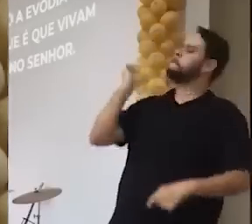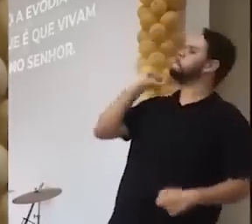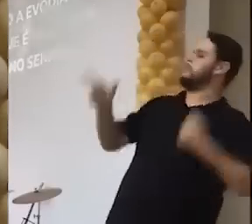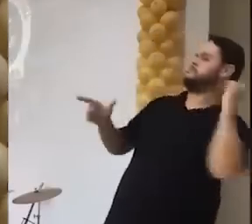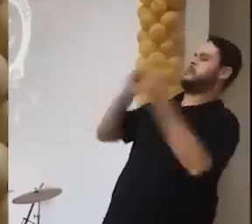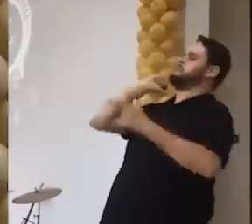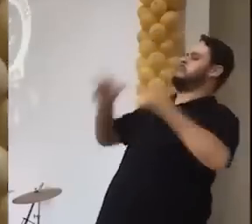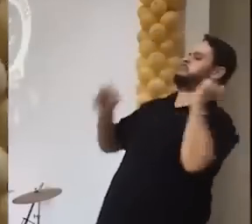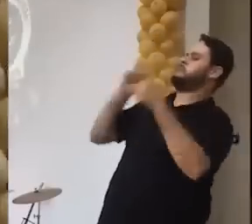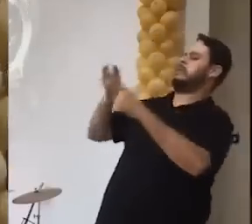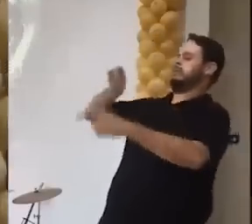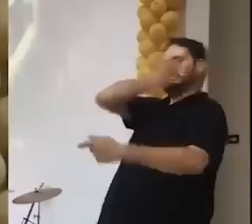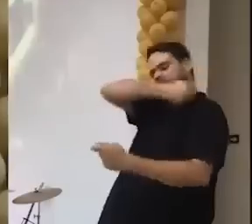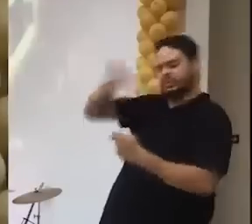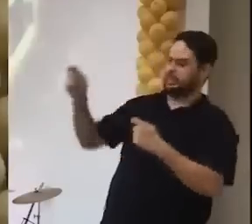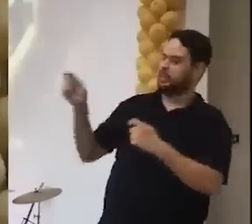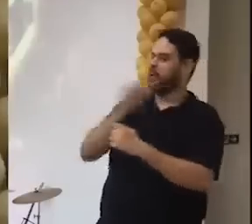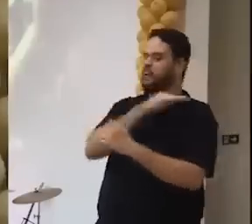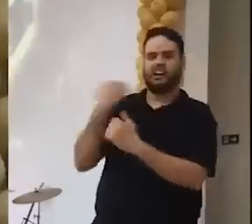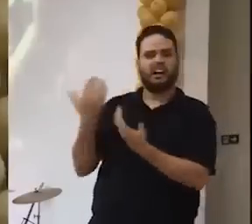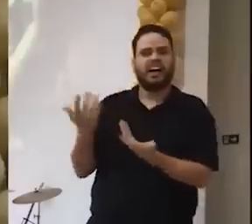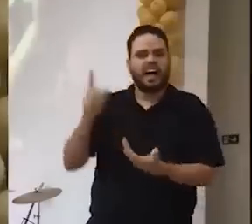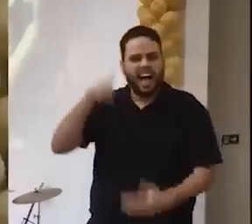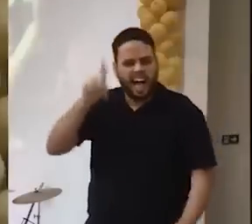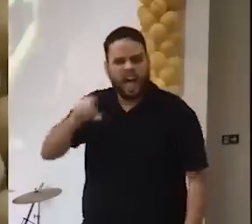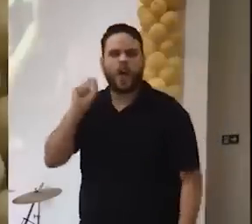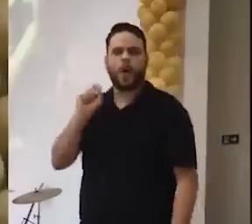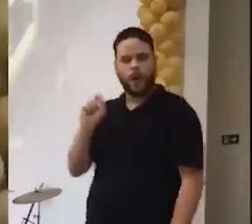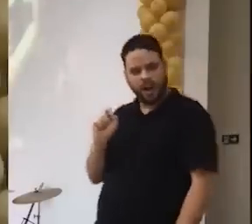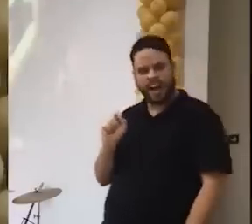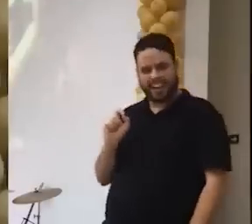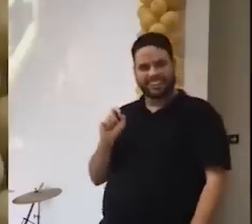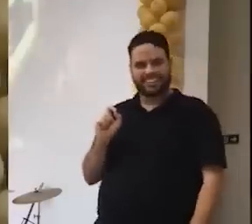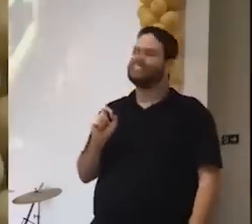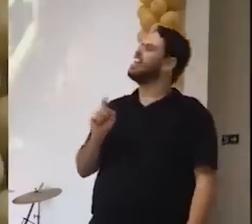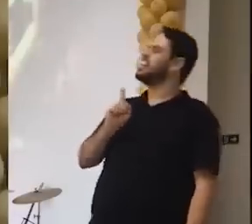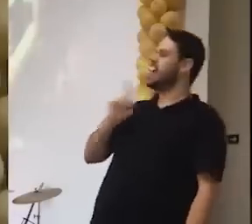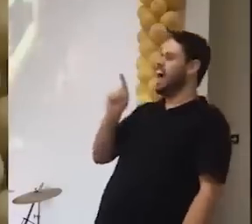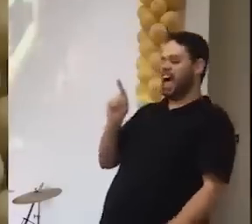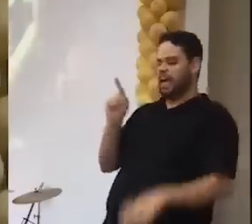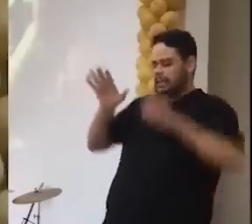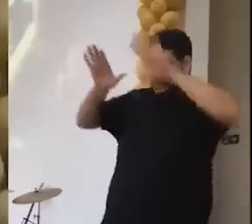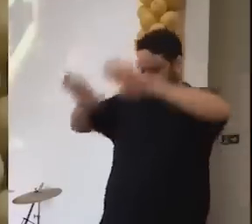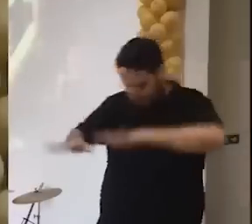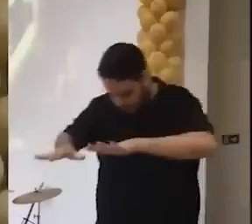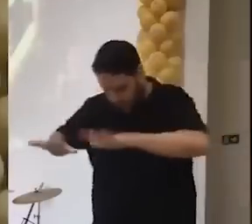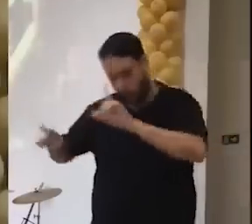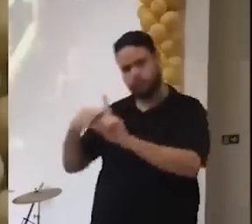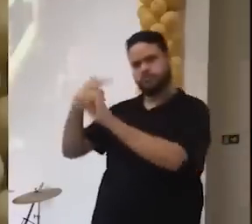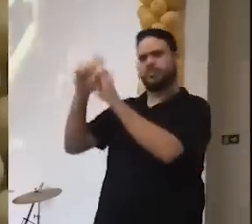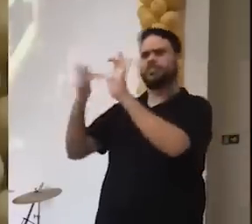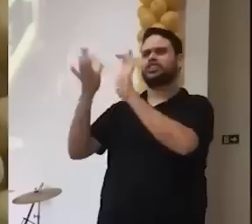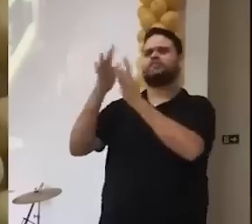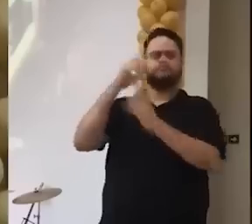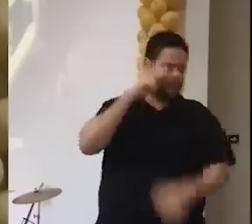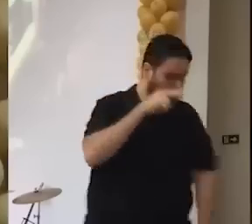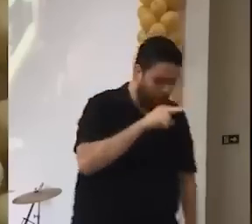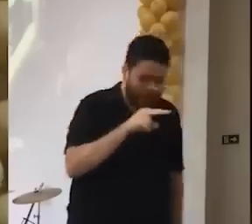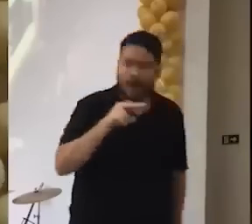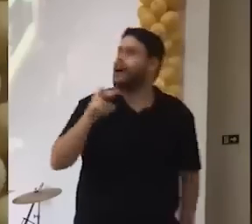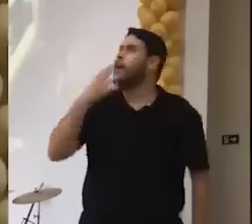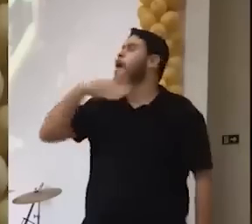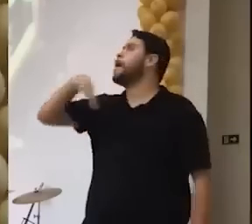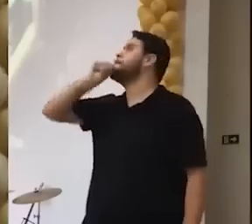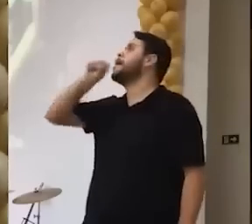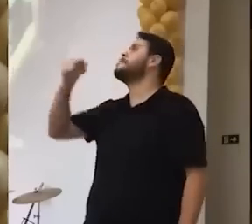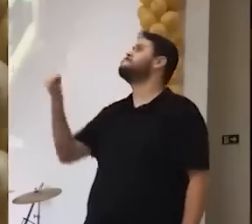aqueles que esbordoaram a sua cabeça, esses que estavam vociferando lá, ao pé da cruz, Jesus olha e diz: Pai, perdoa-lhes,